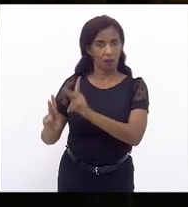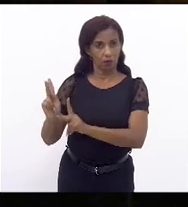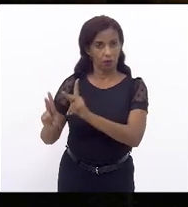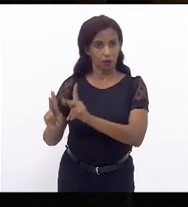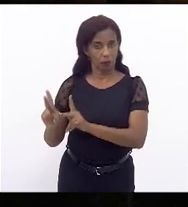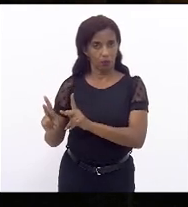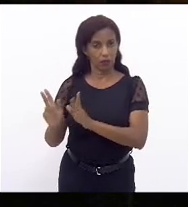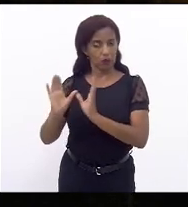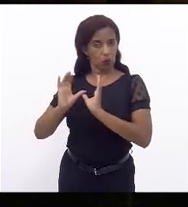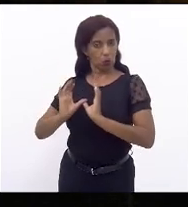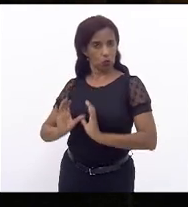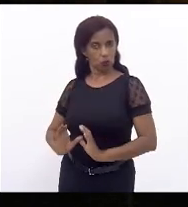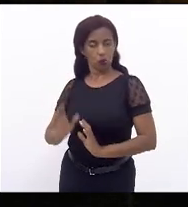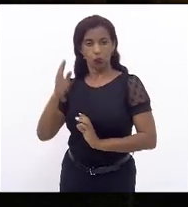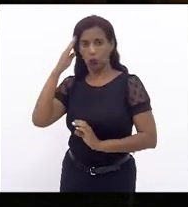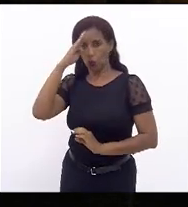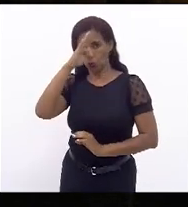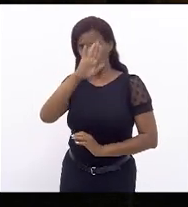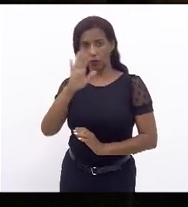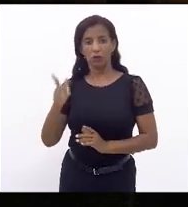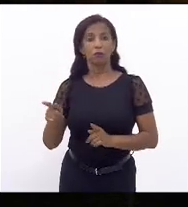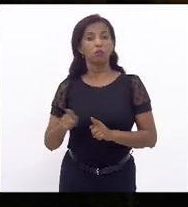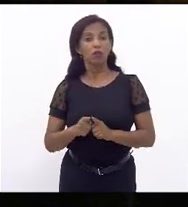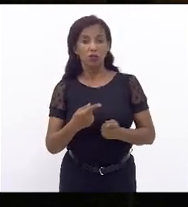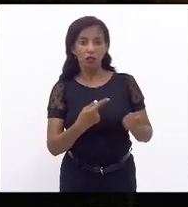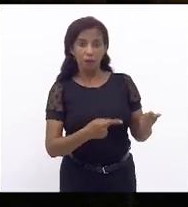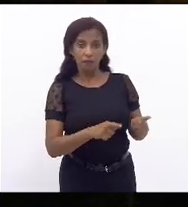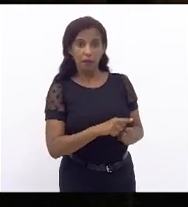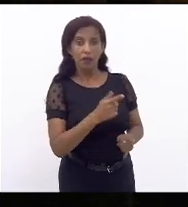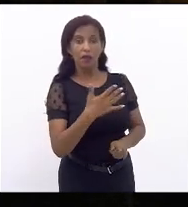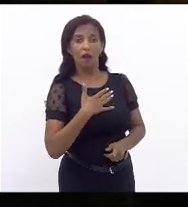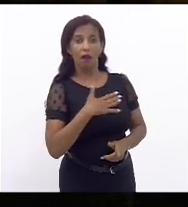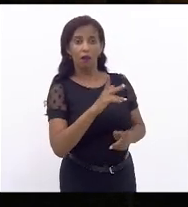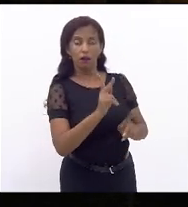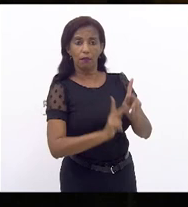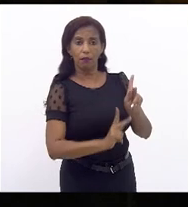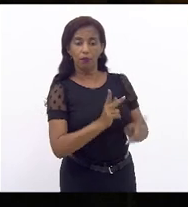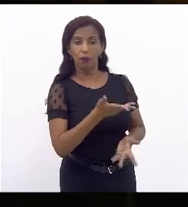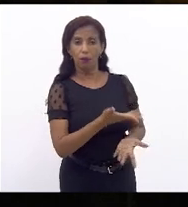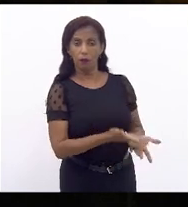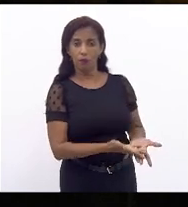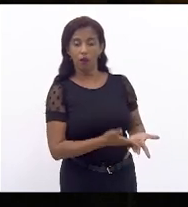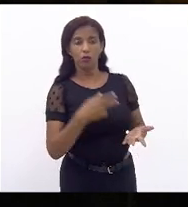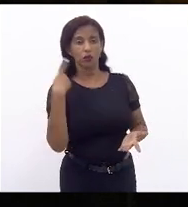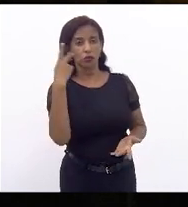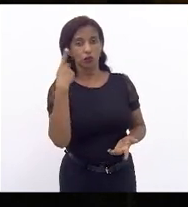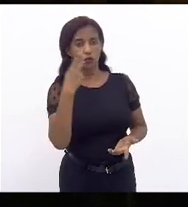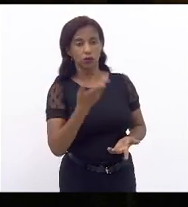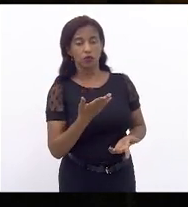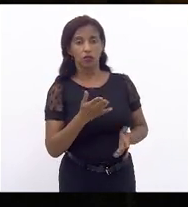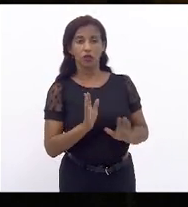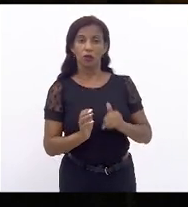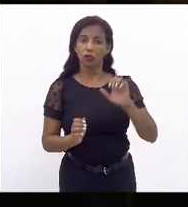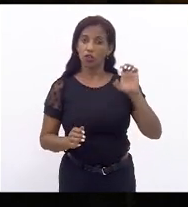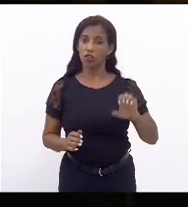população conservadora e bolsonarista, mas também quer agradar a população, os parlamentares esquerdistas. Ou